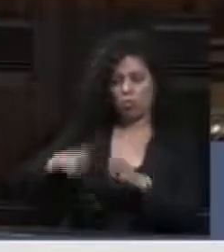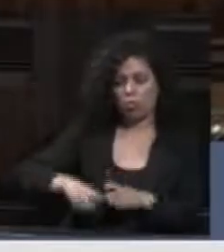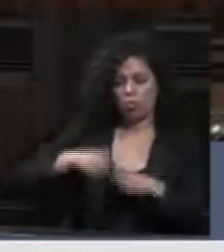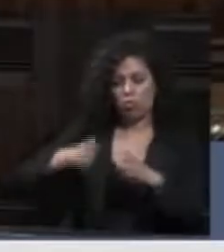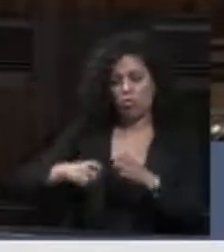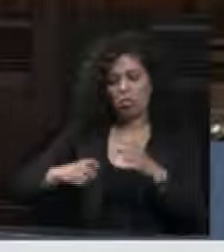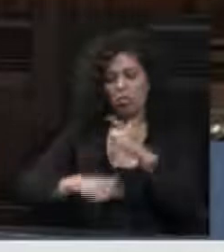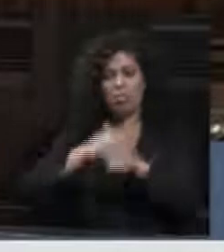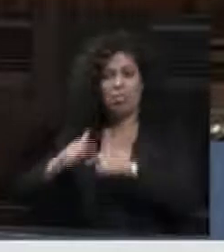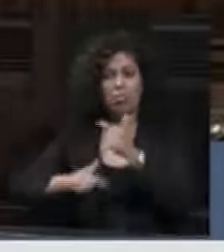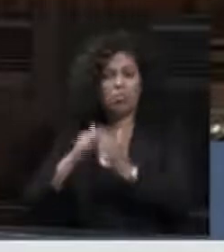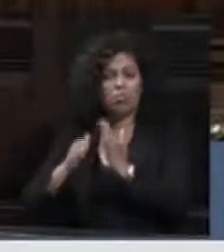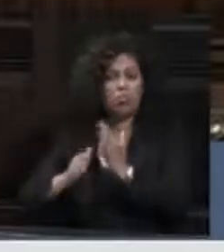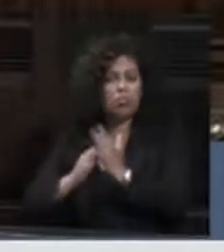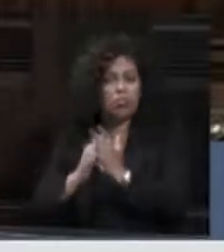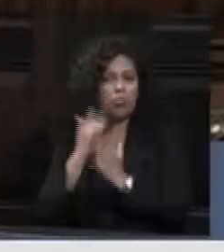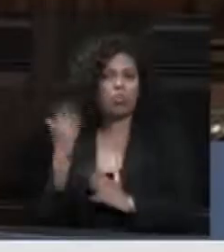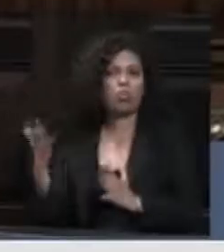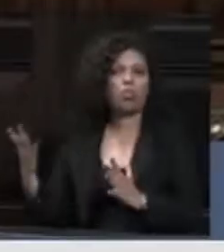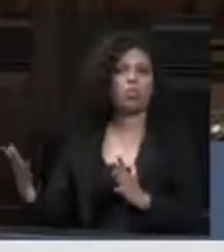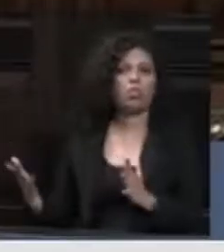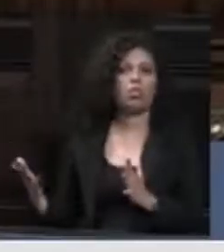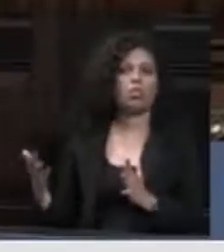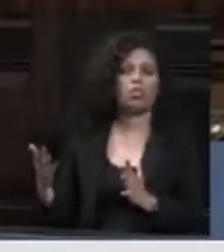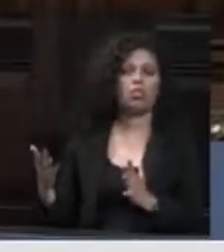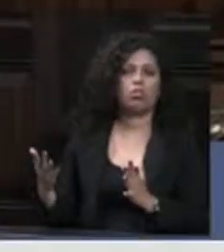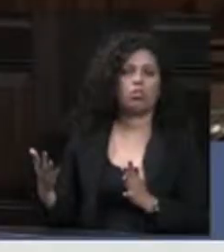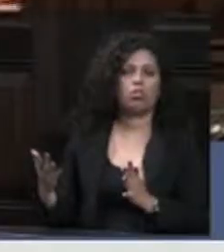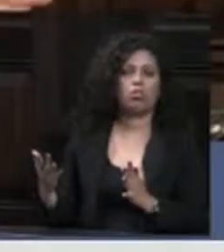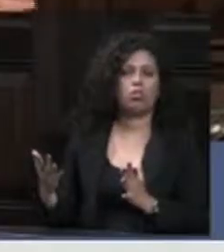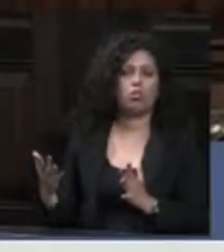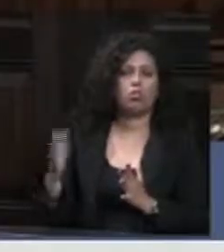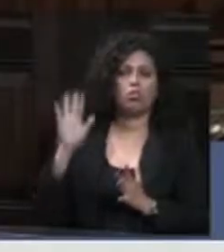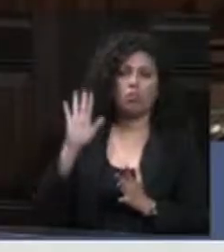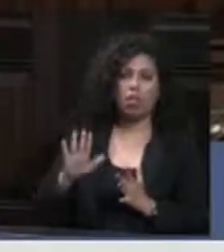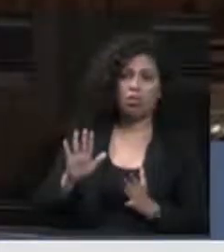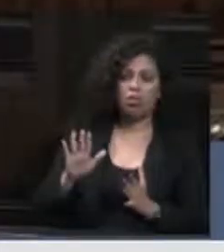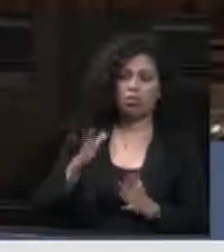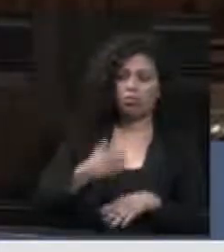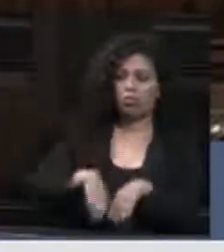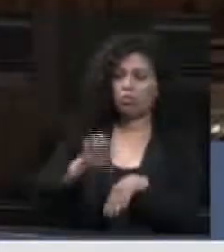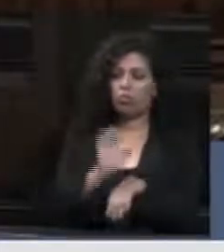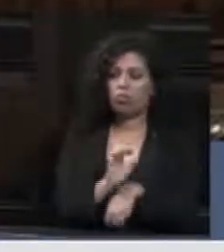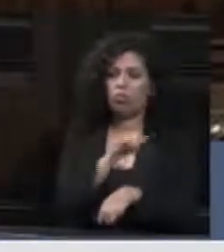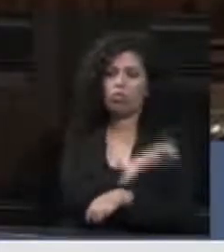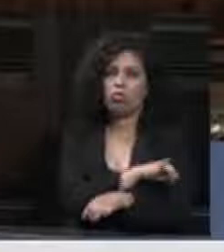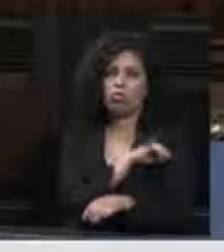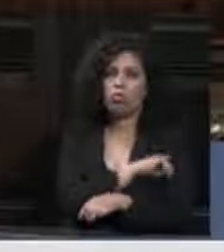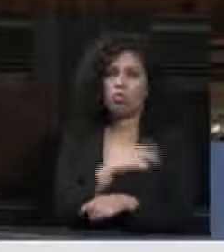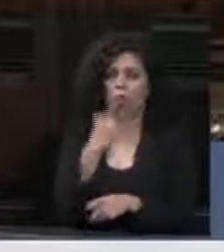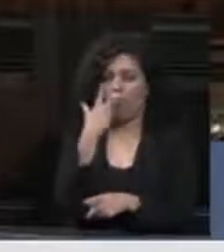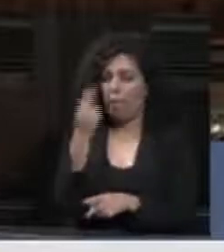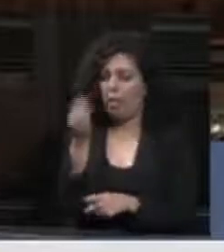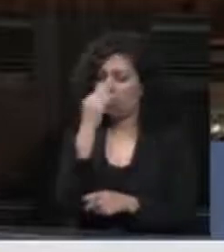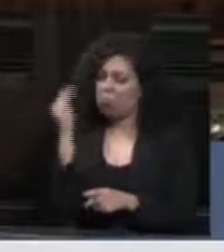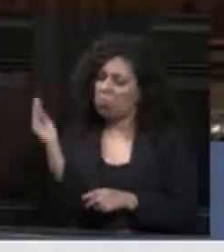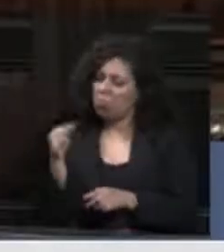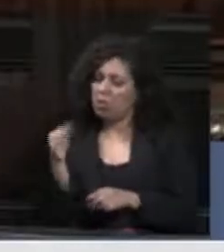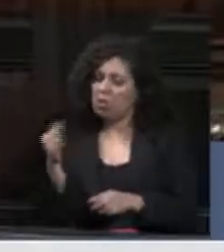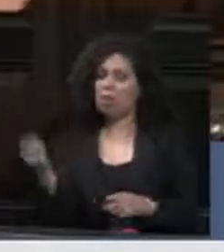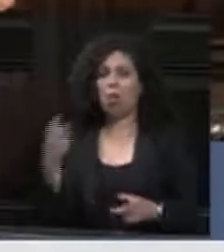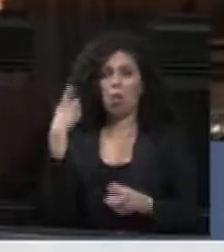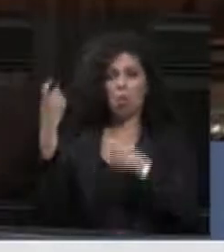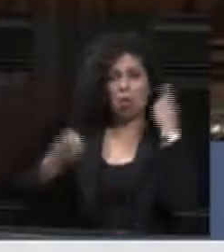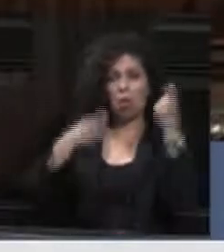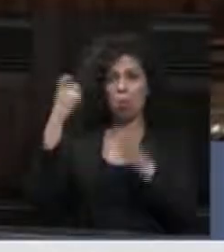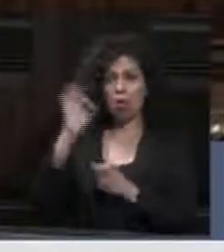mais diferentes áreas técnicas no campo das ciências agrícolas. Entretanto, o Rio de Janeiro vai desperdiçando uma